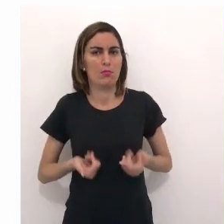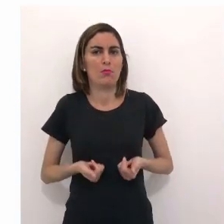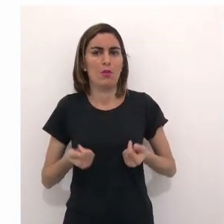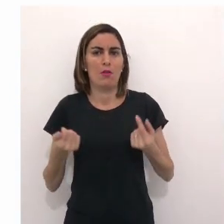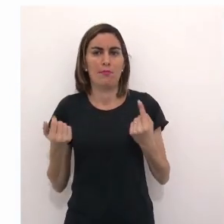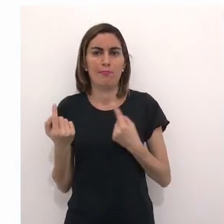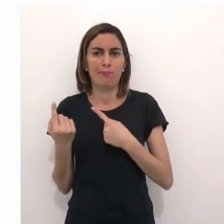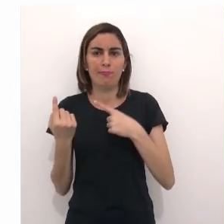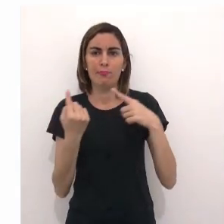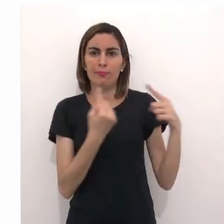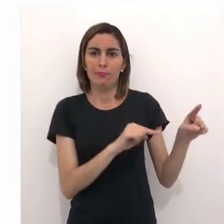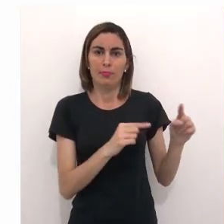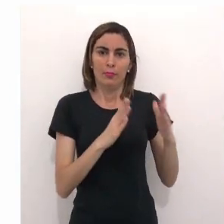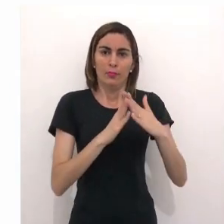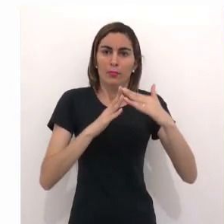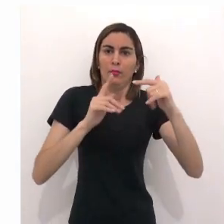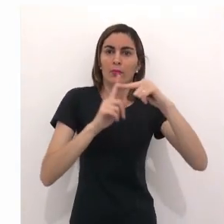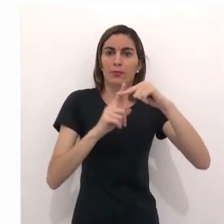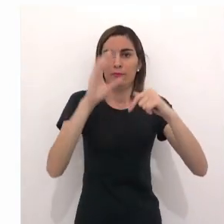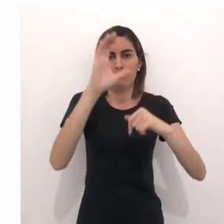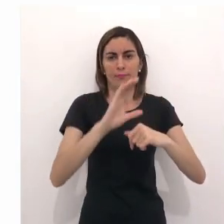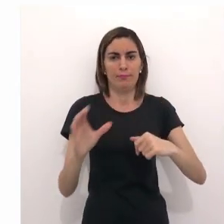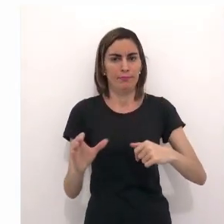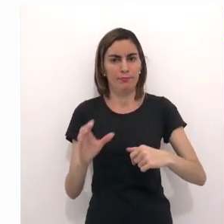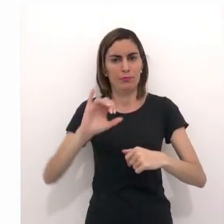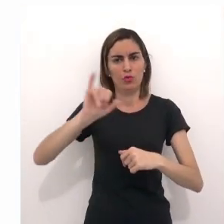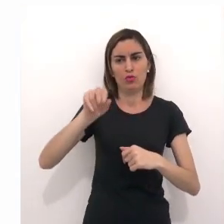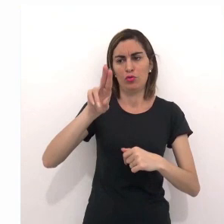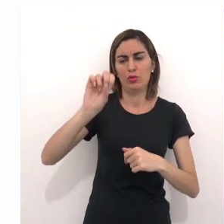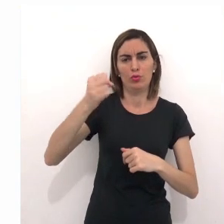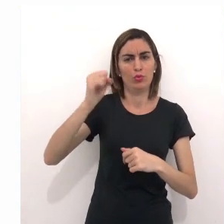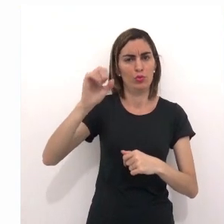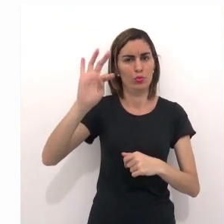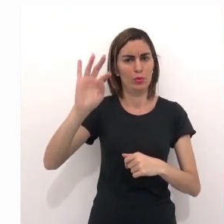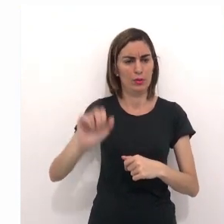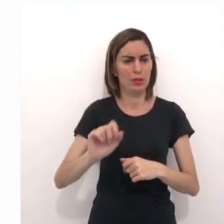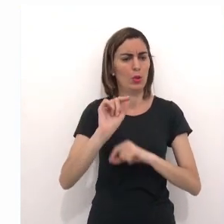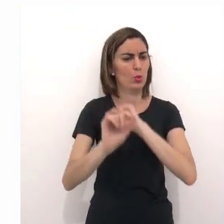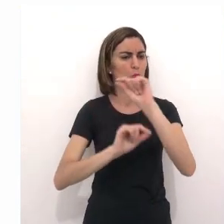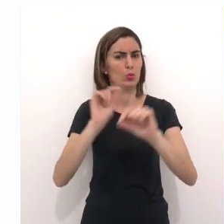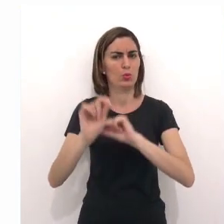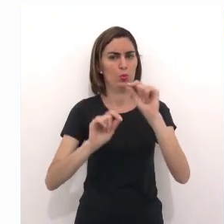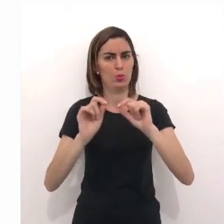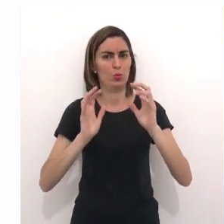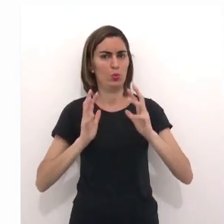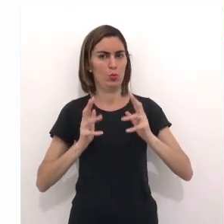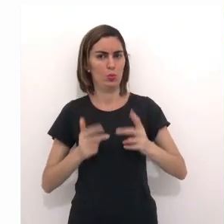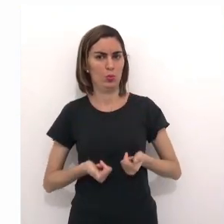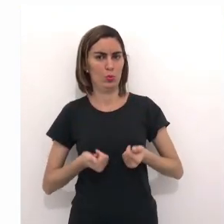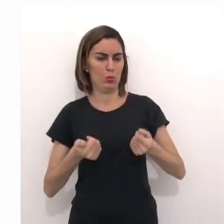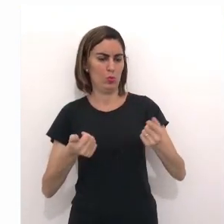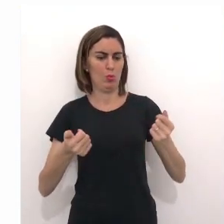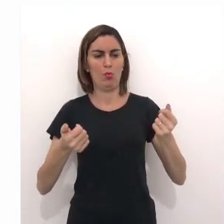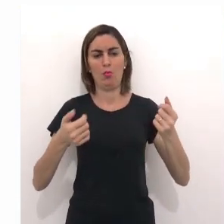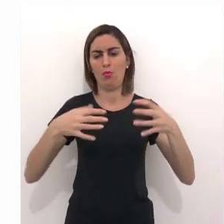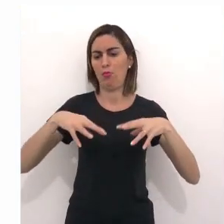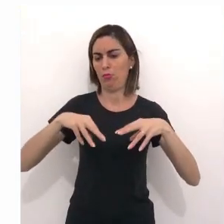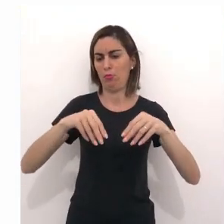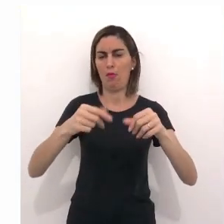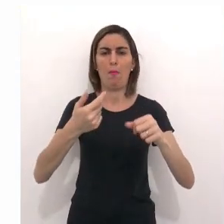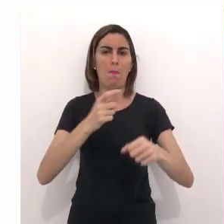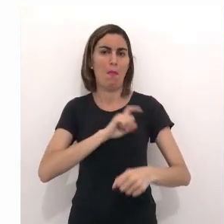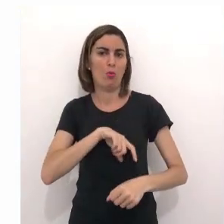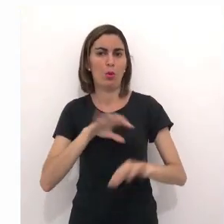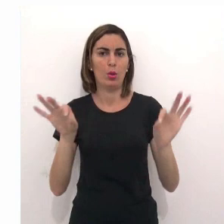contra a Igreja Católica e os jesuítas. Os que aderiam à santidade, essa terra sem mal dos